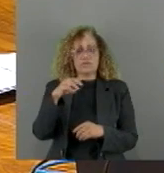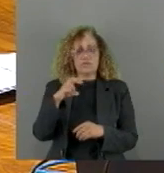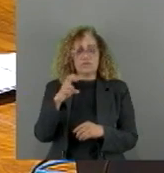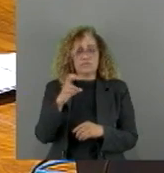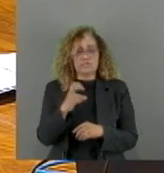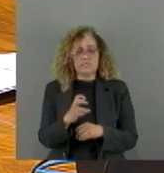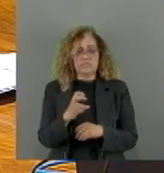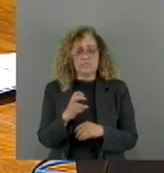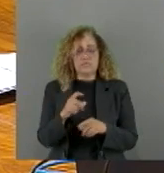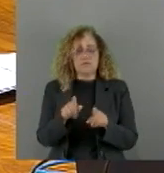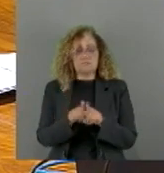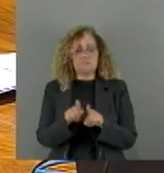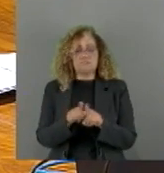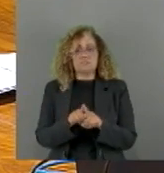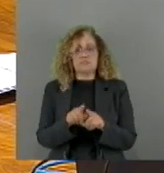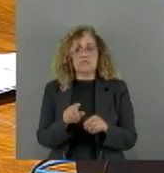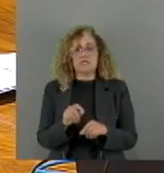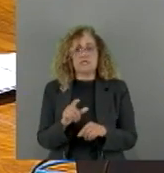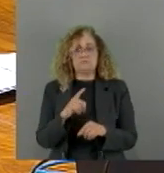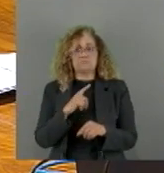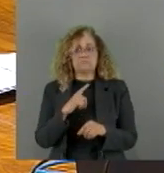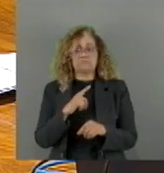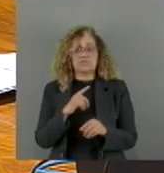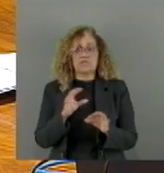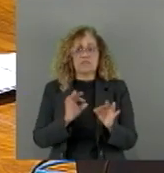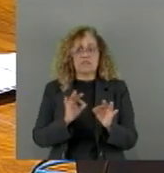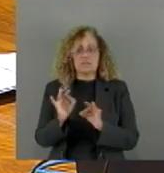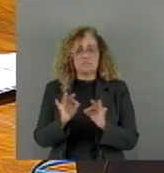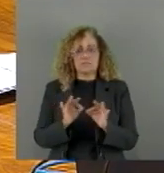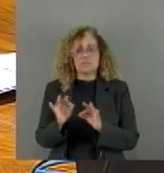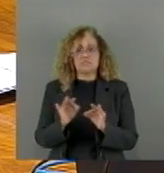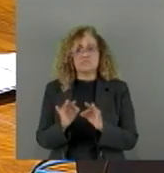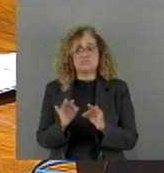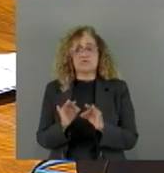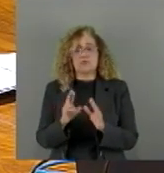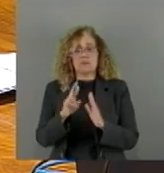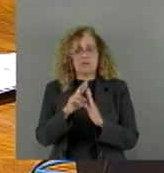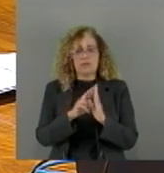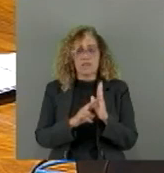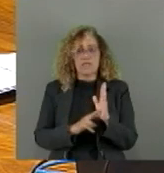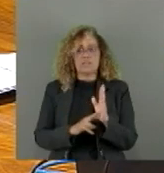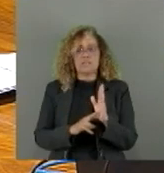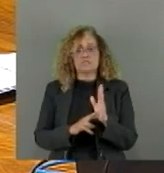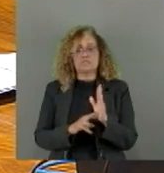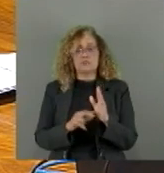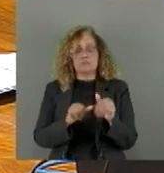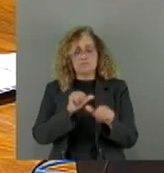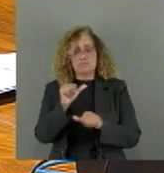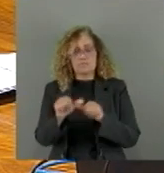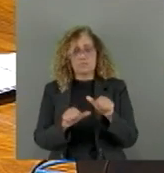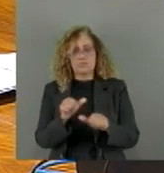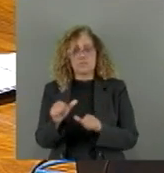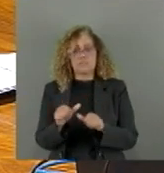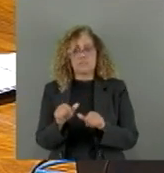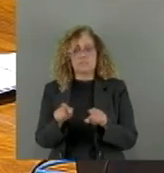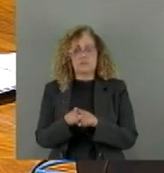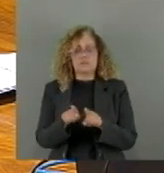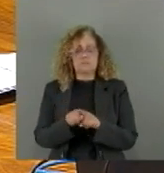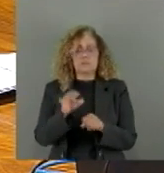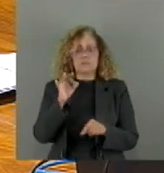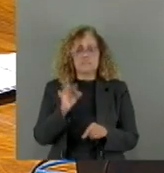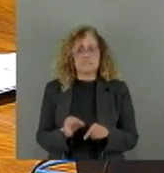fevereiro de 98, que dispõe sobre a elaboração, a redação, a alteração e a consolidação das